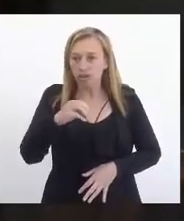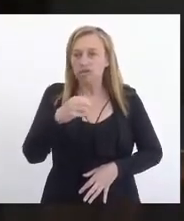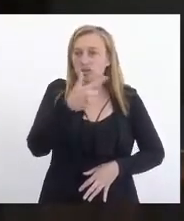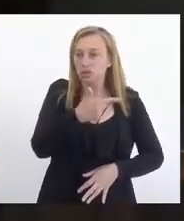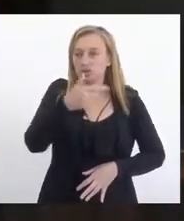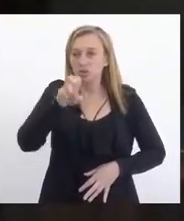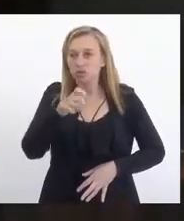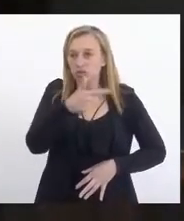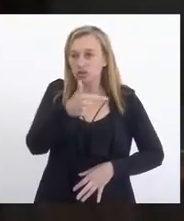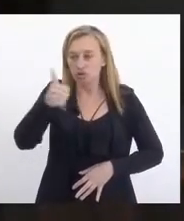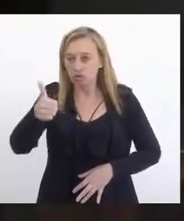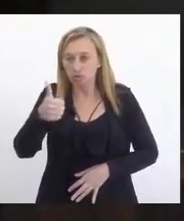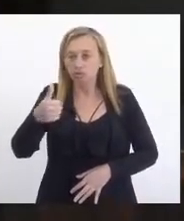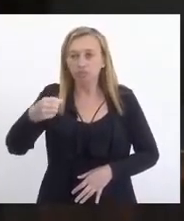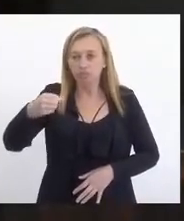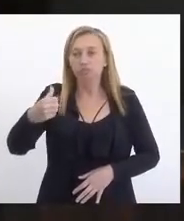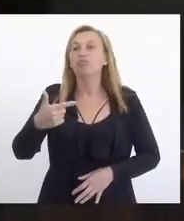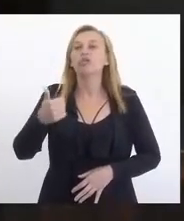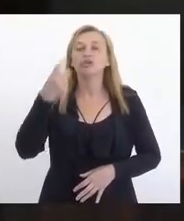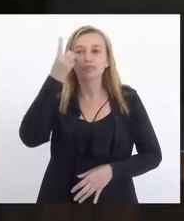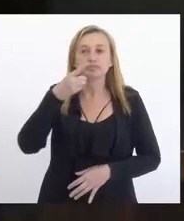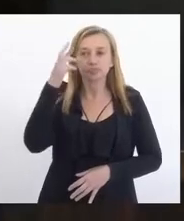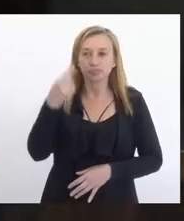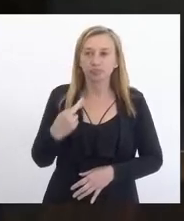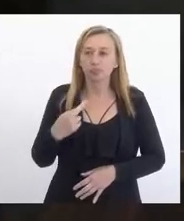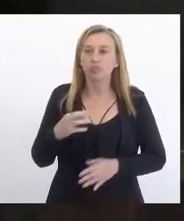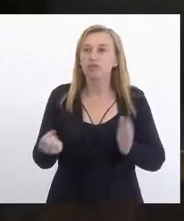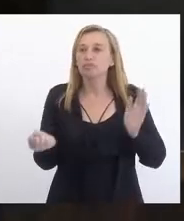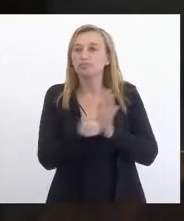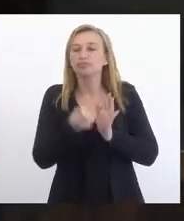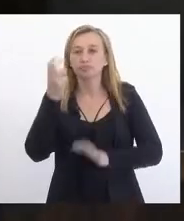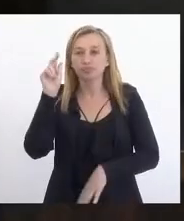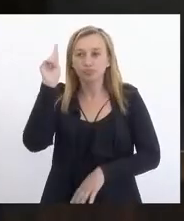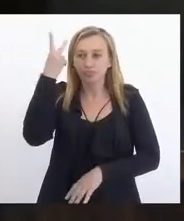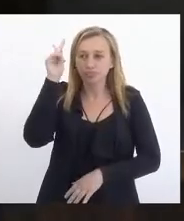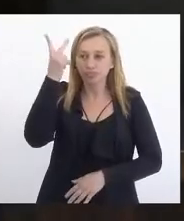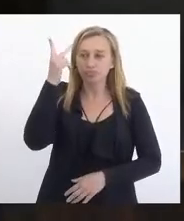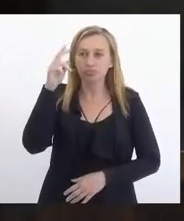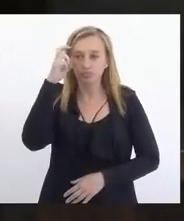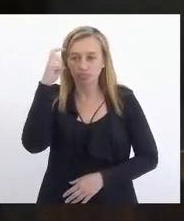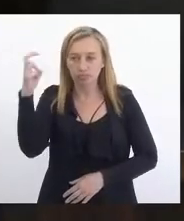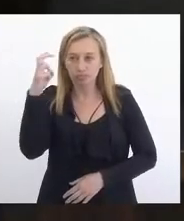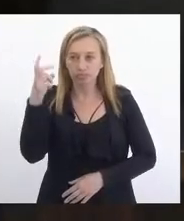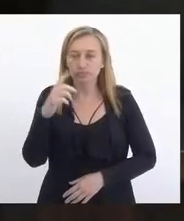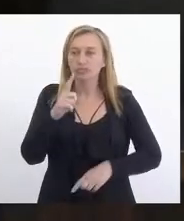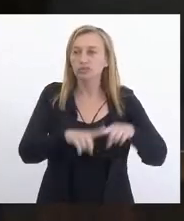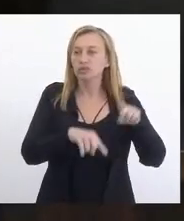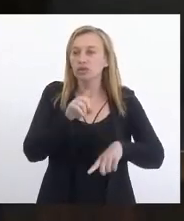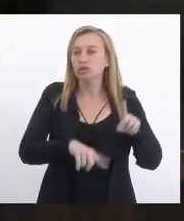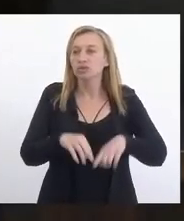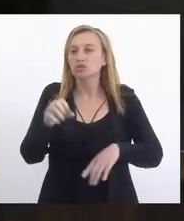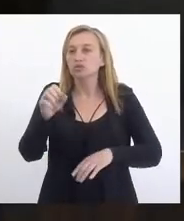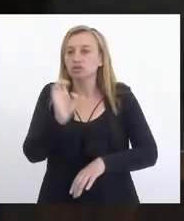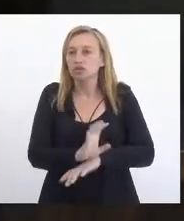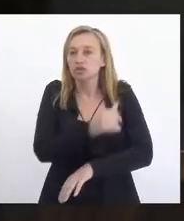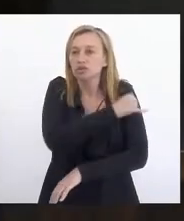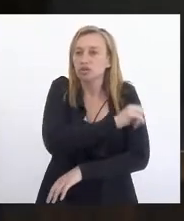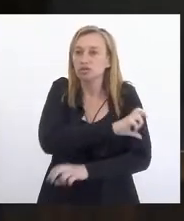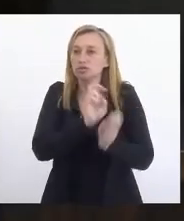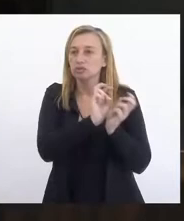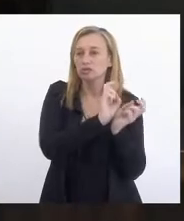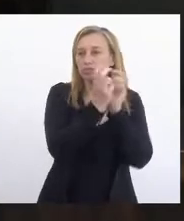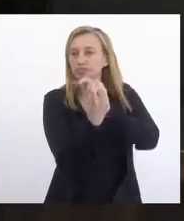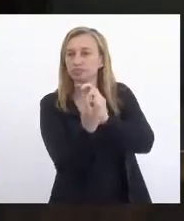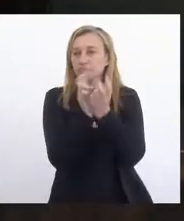da deputada Renata Souza, que declara patrimônio histórico e cultural e material do Estado do Rio de Janeiro, a Roda de Capoeira da